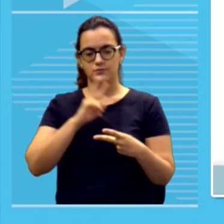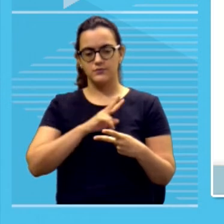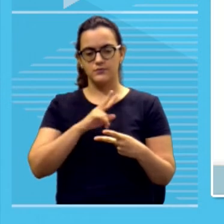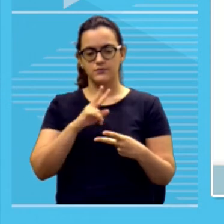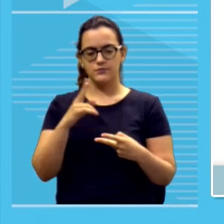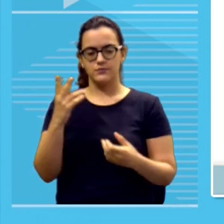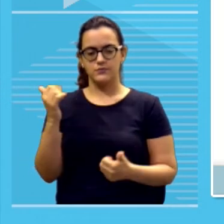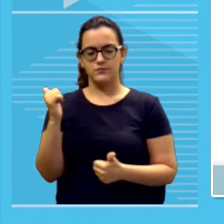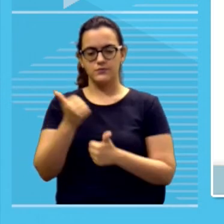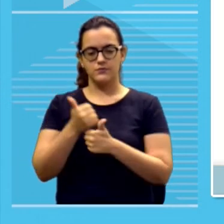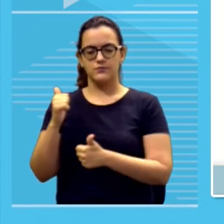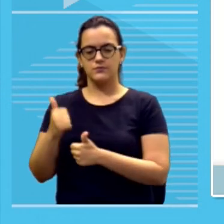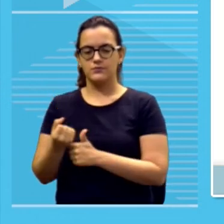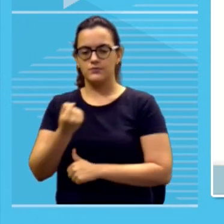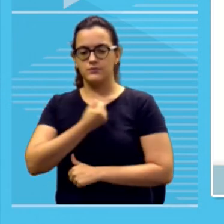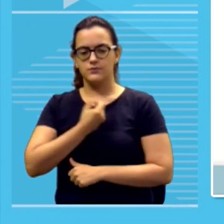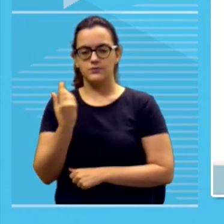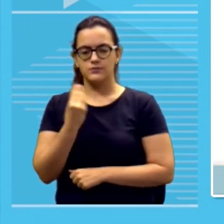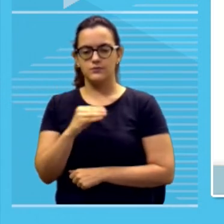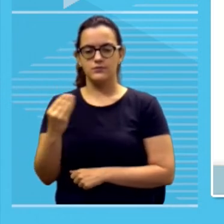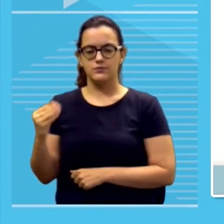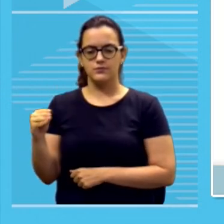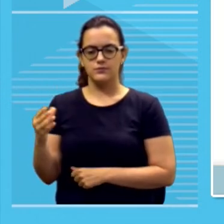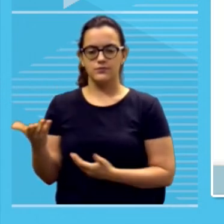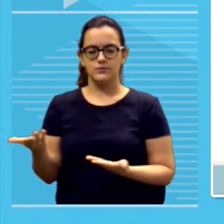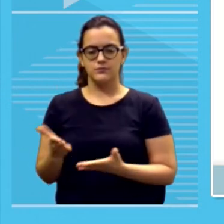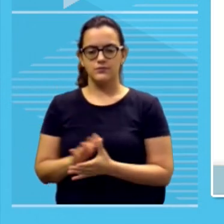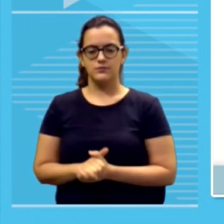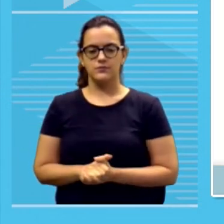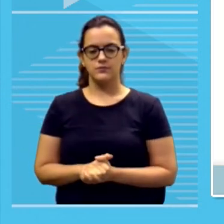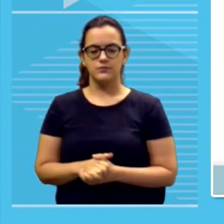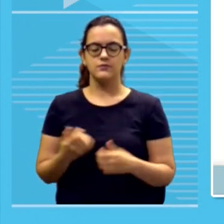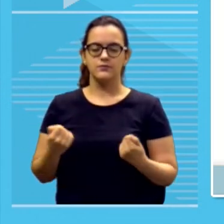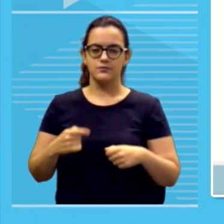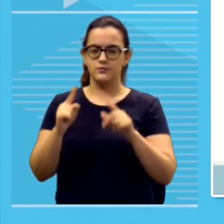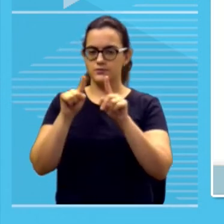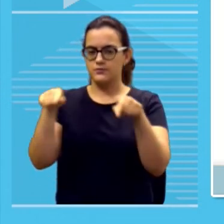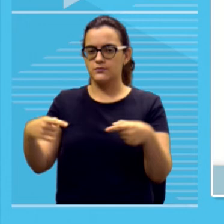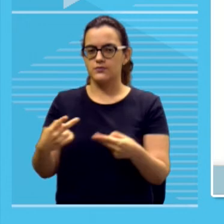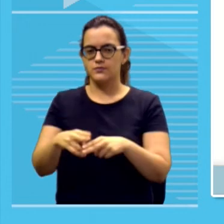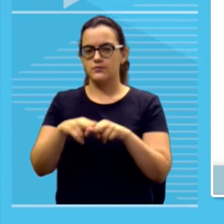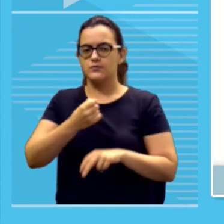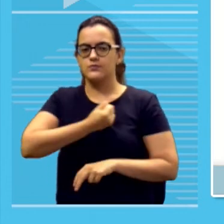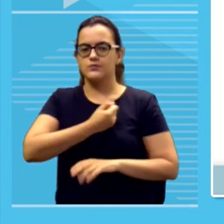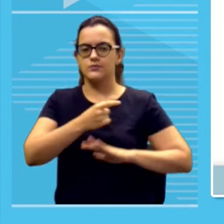yb que é menos 6 vou precisar do colchete também a do jogo de sinal